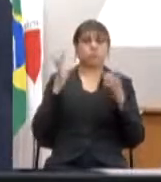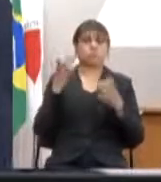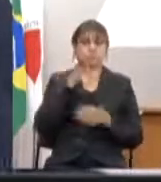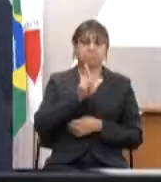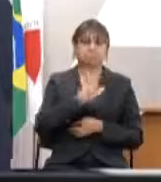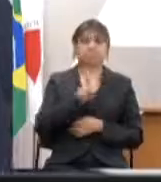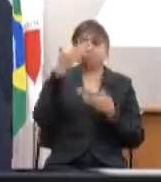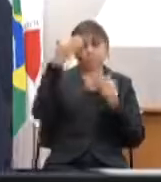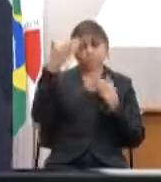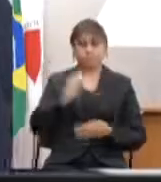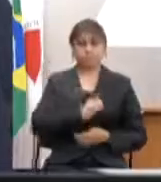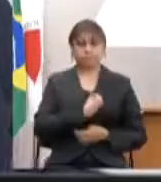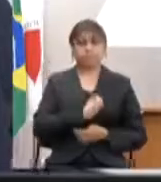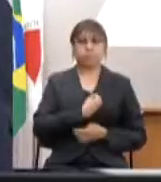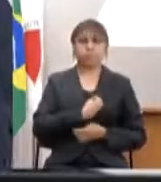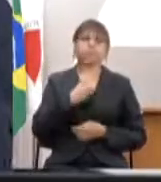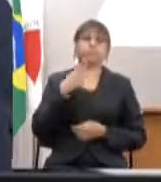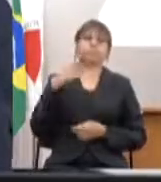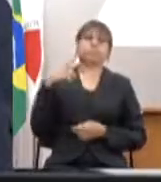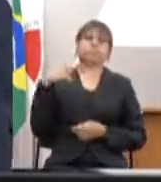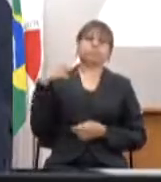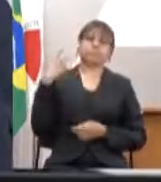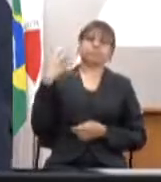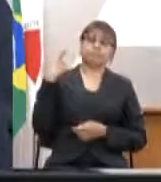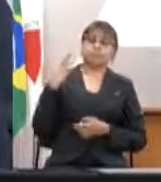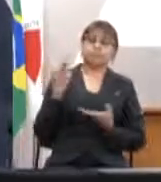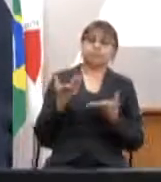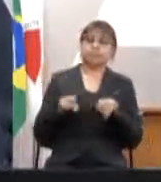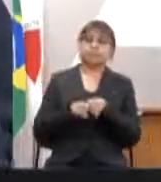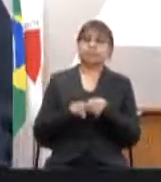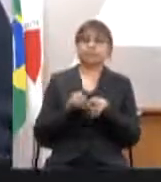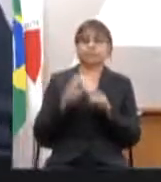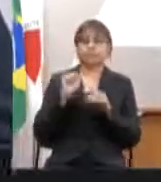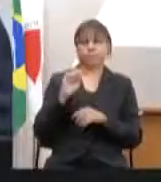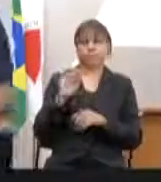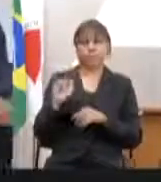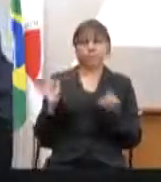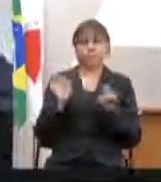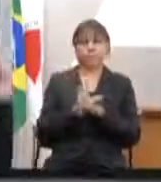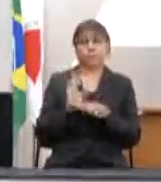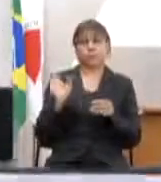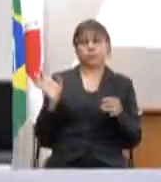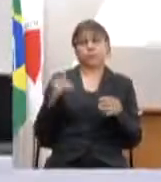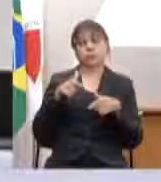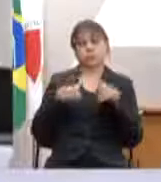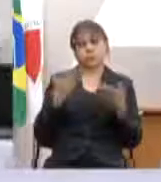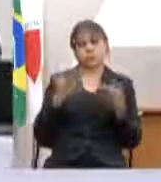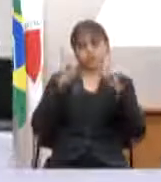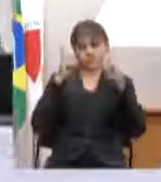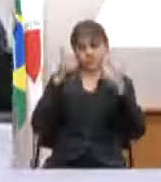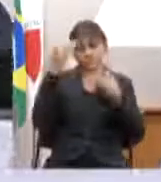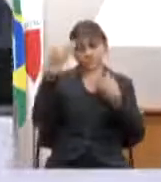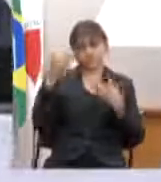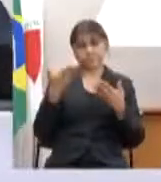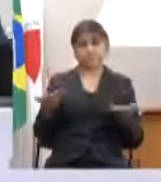agradece a presença dos parlamentares dos convidados e determina a lavratura da ata e encerra os trabalhos muito obrigado a todos e todas